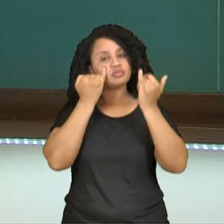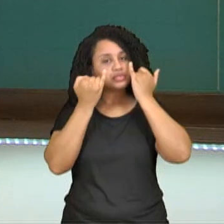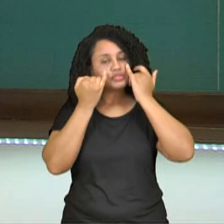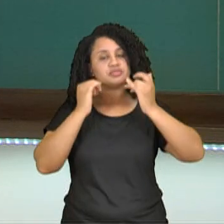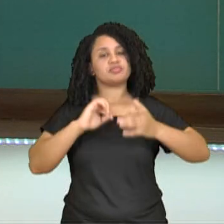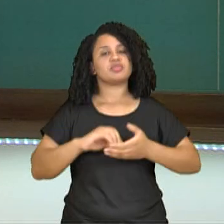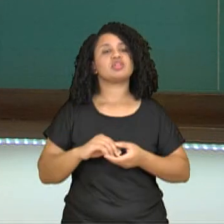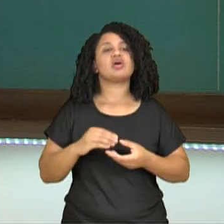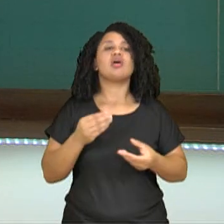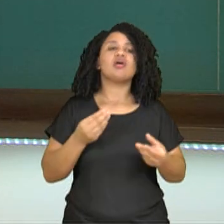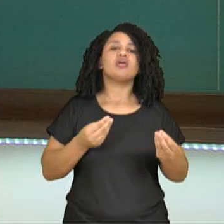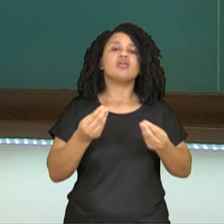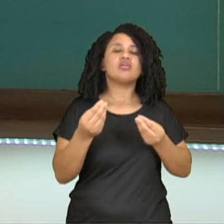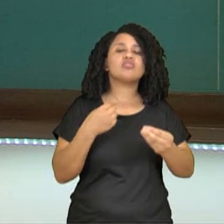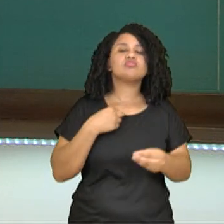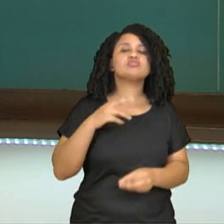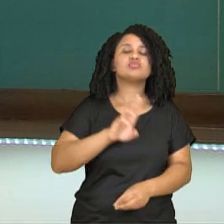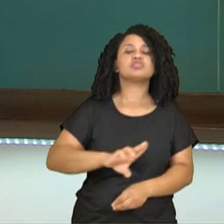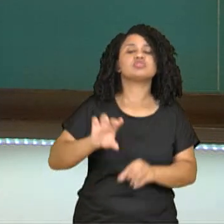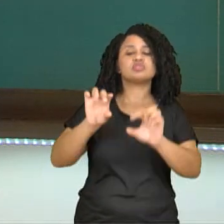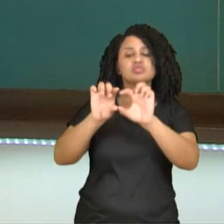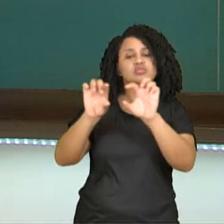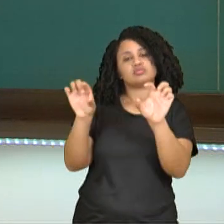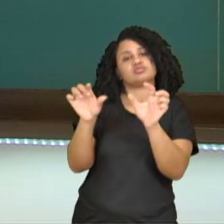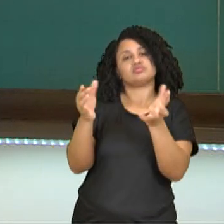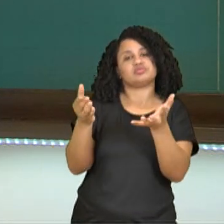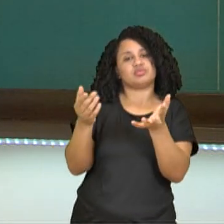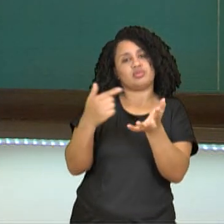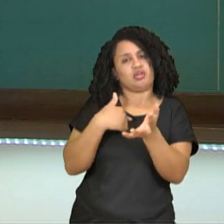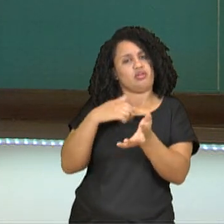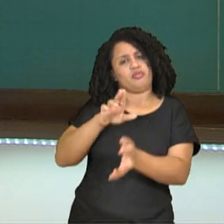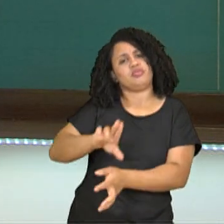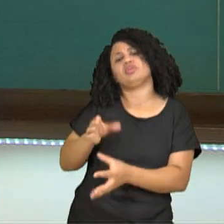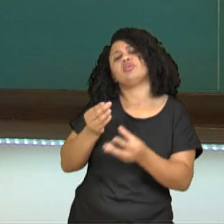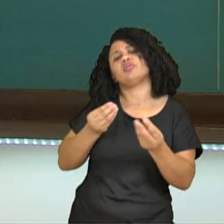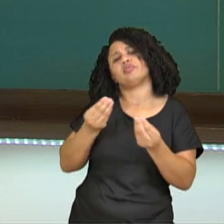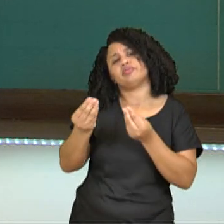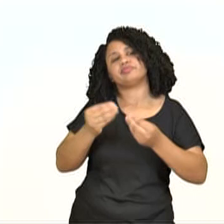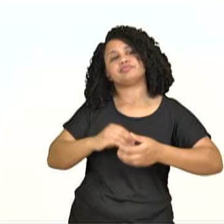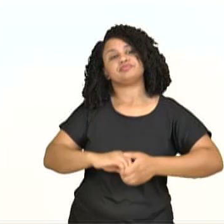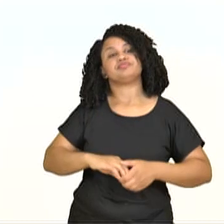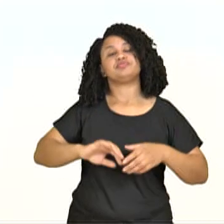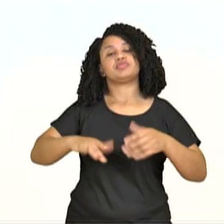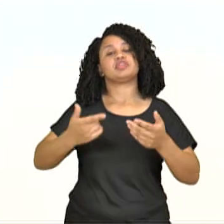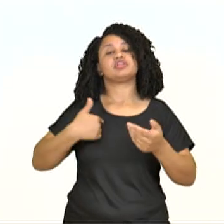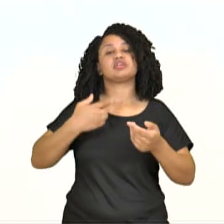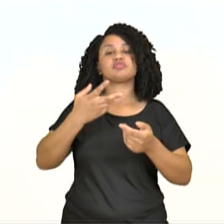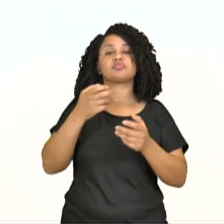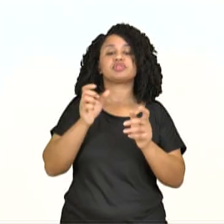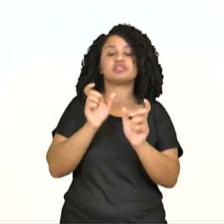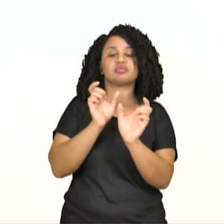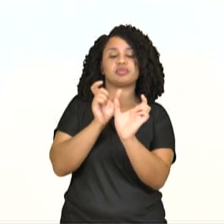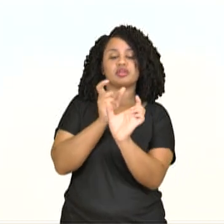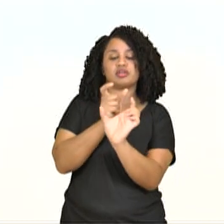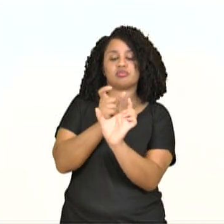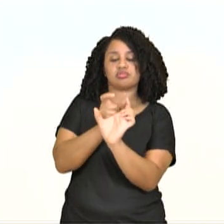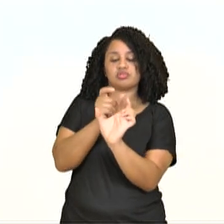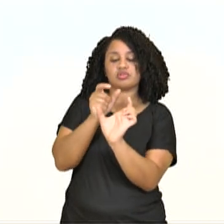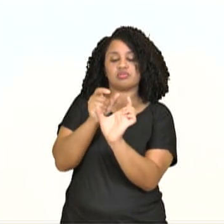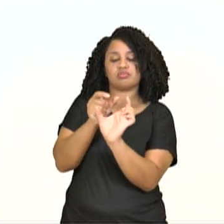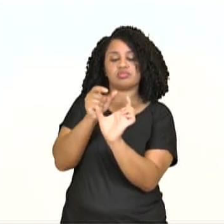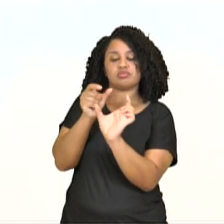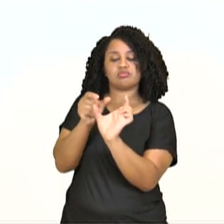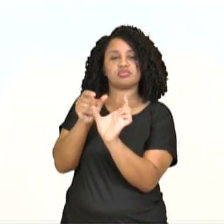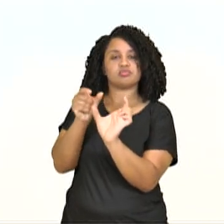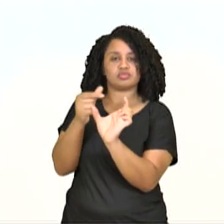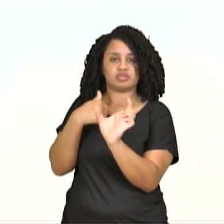essa escala gráfica na prática? Você vai observar o intervalo existente nesse espaço aqui.